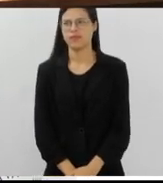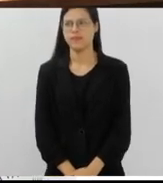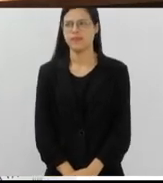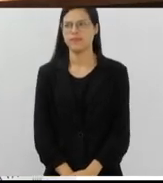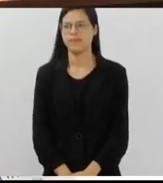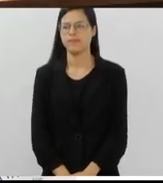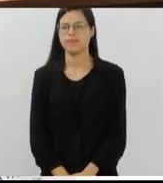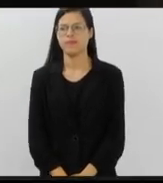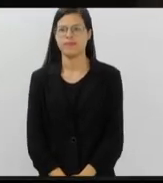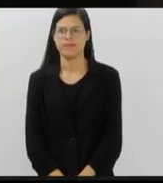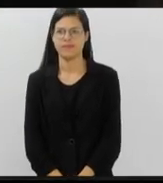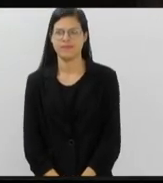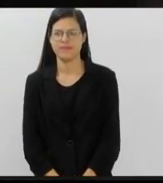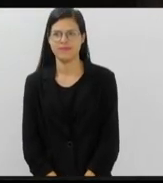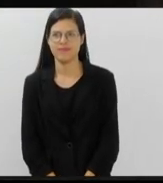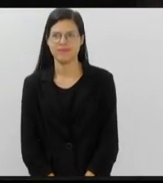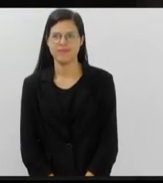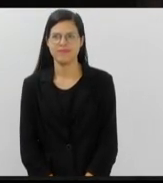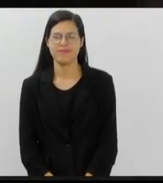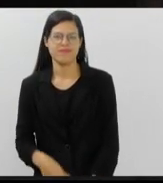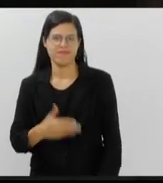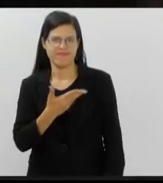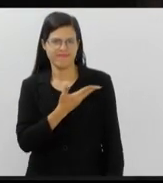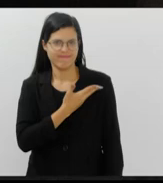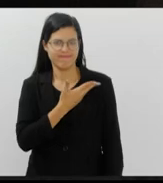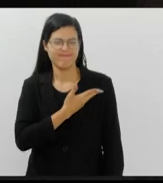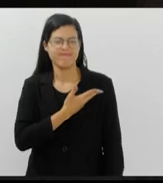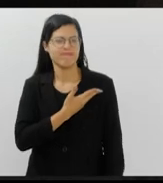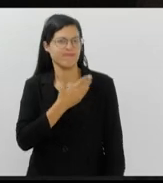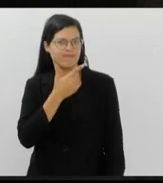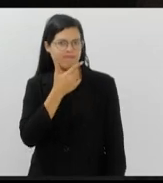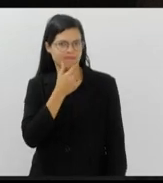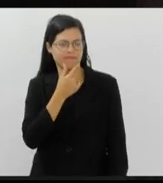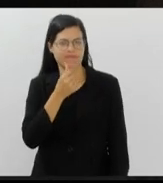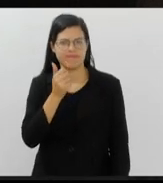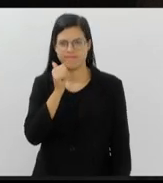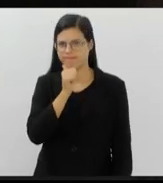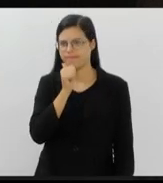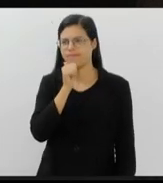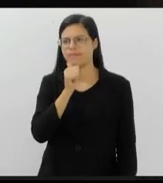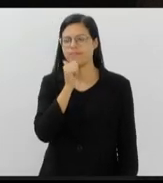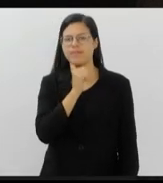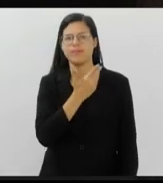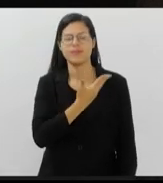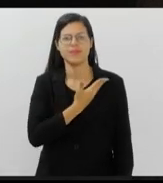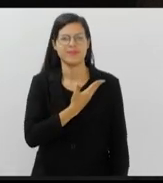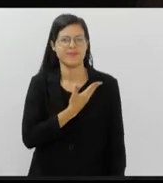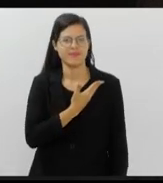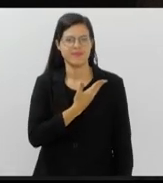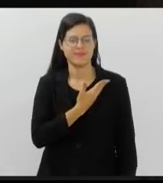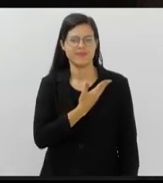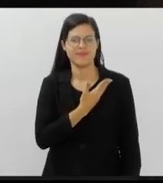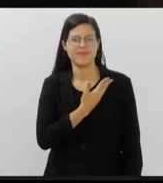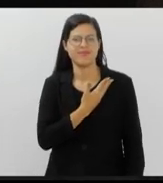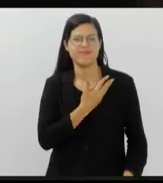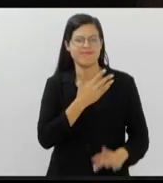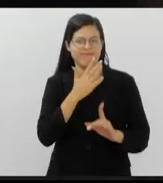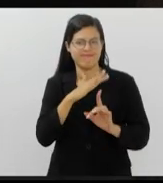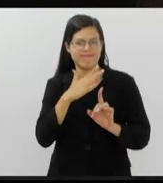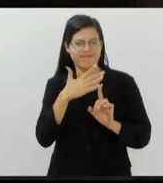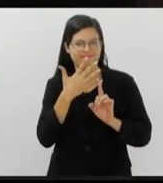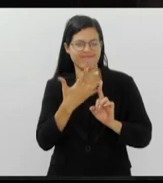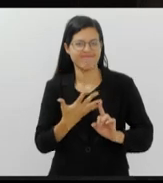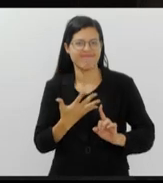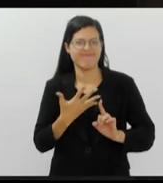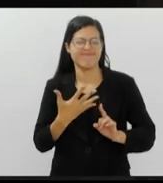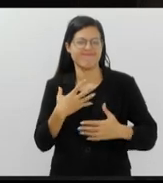Meus queridíssimos amigas e amigos, é com imensa honra e